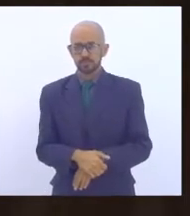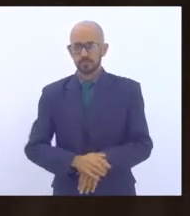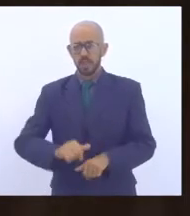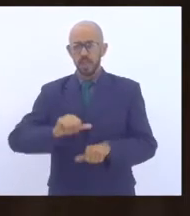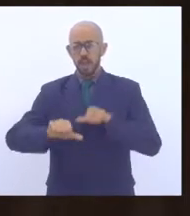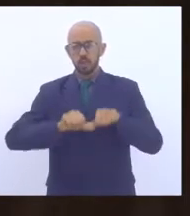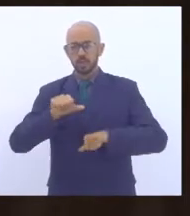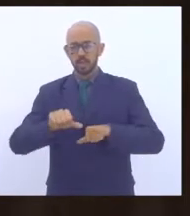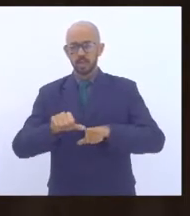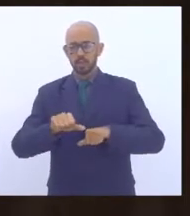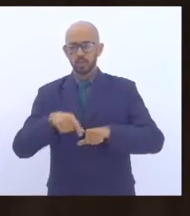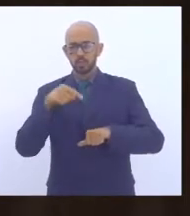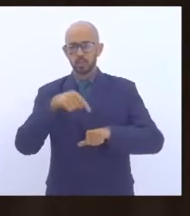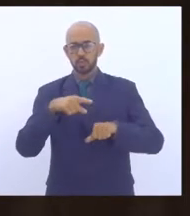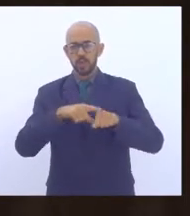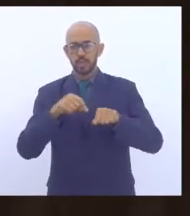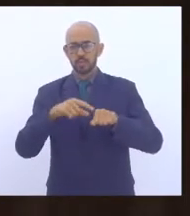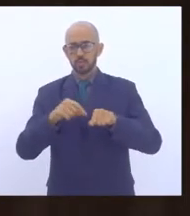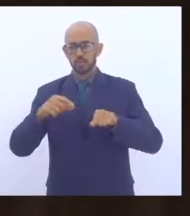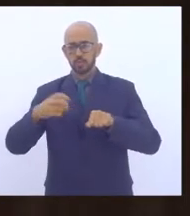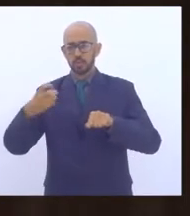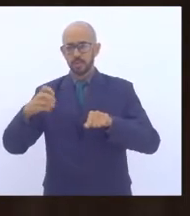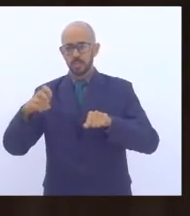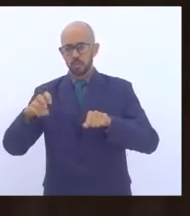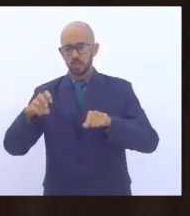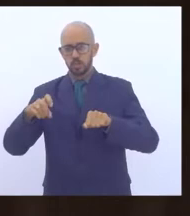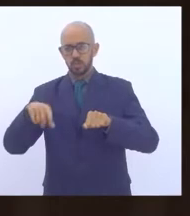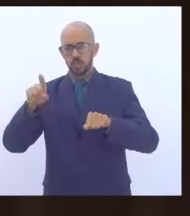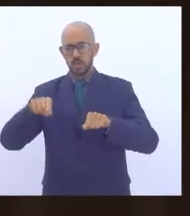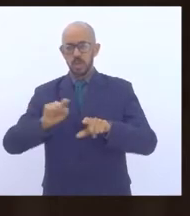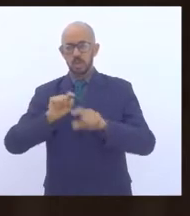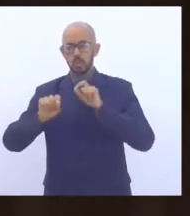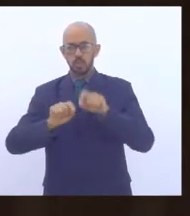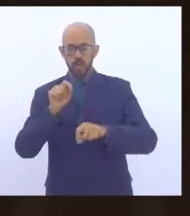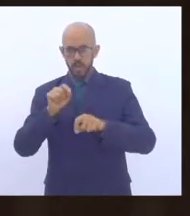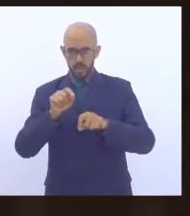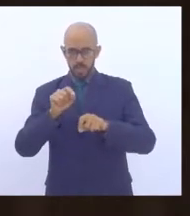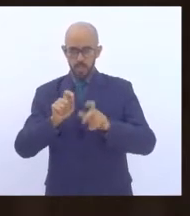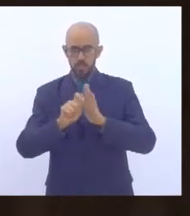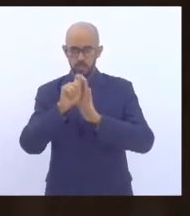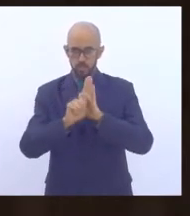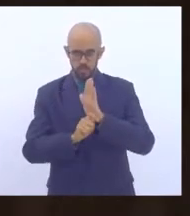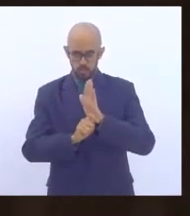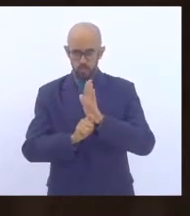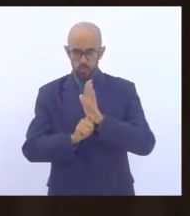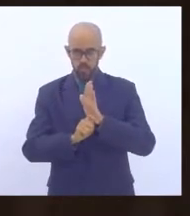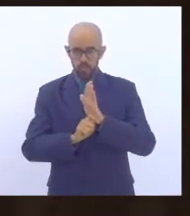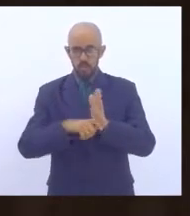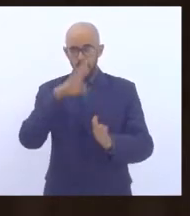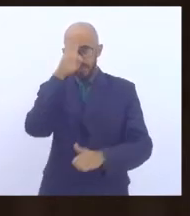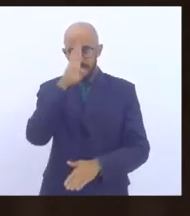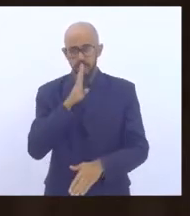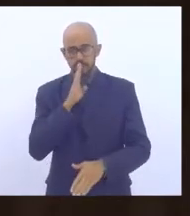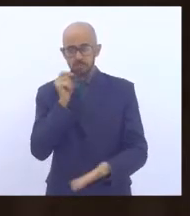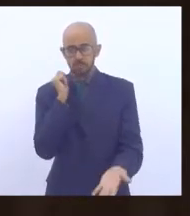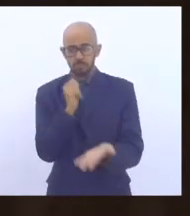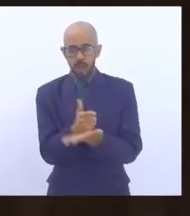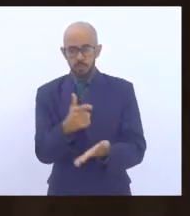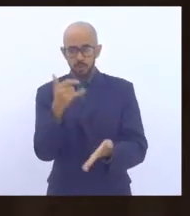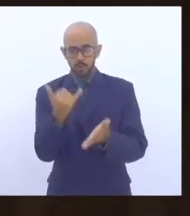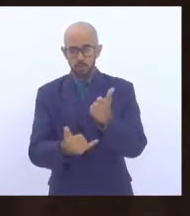alterando lá o seu artigo 5º do artigo 500 diz estão isentos do pagamento do